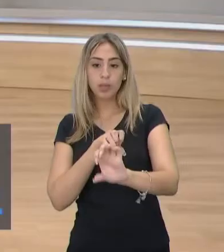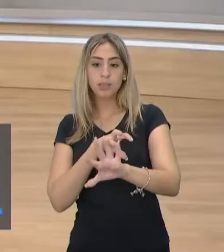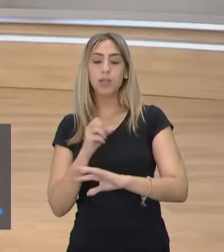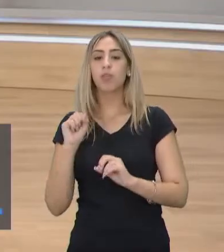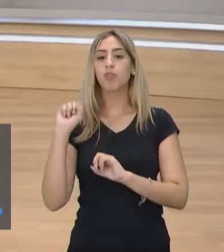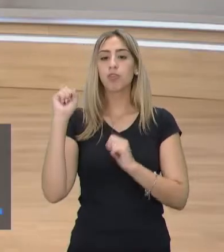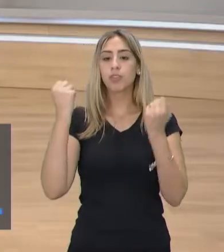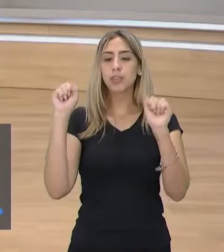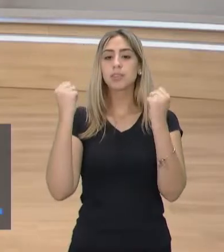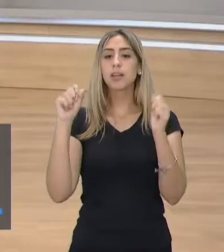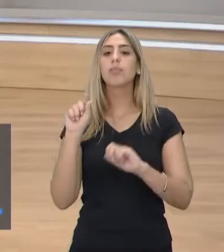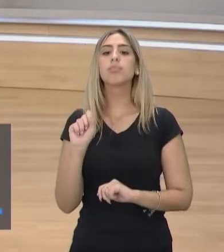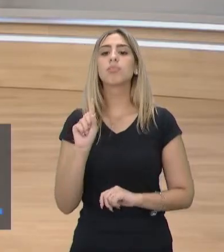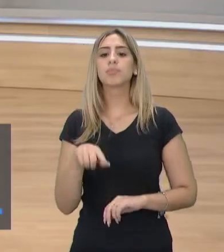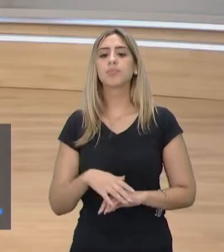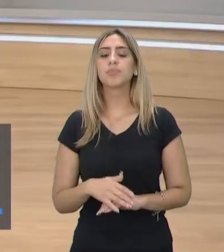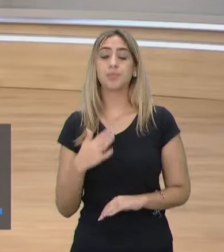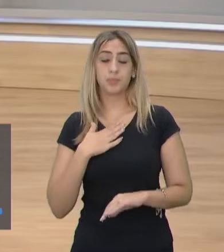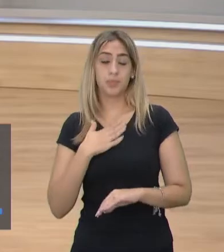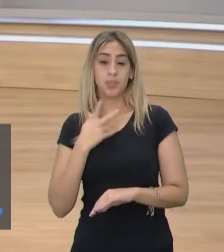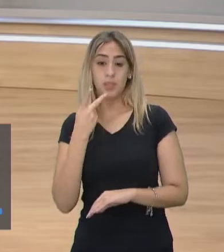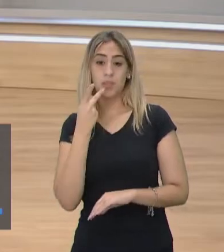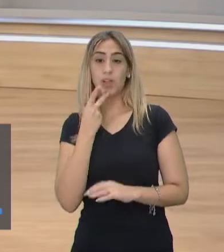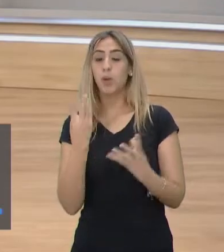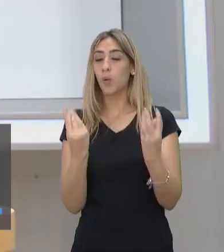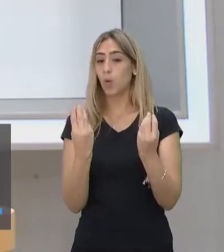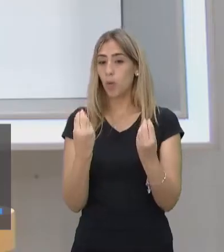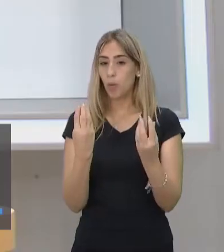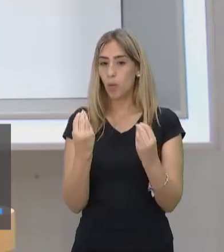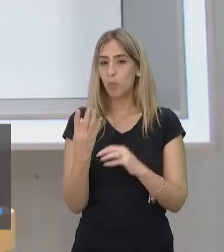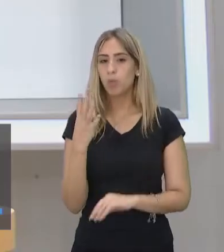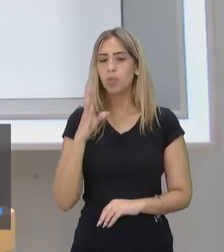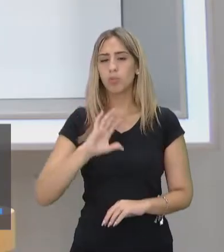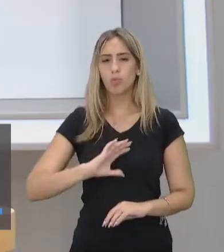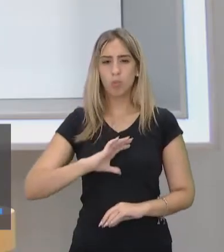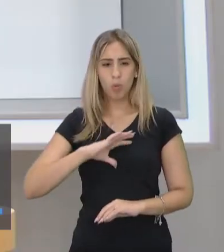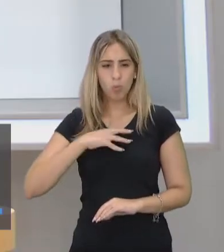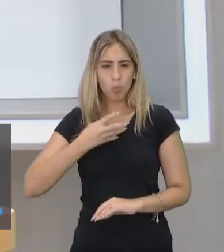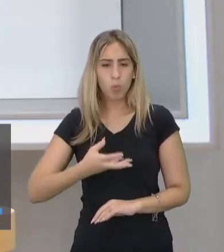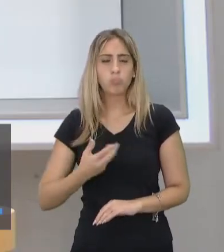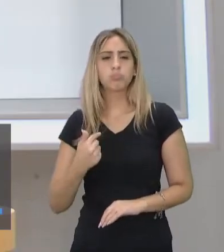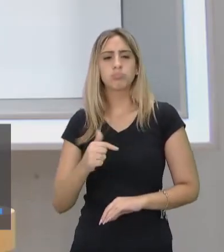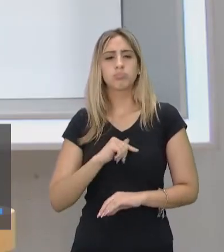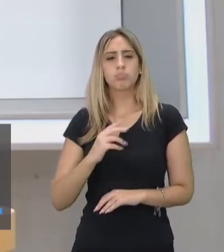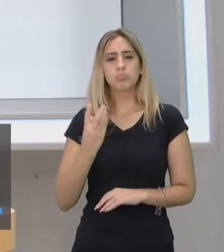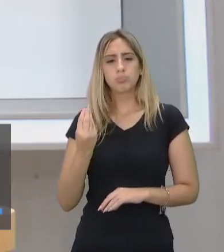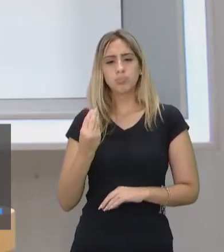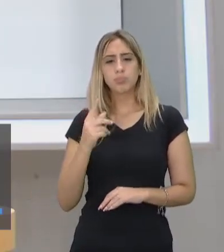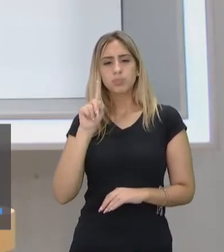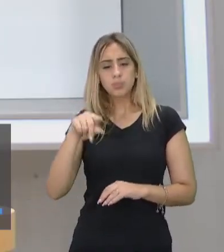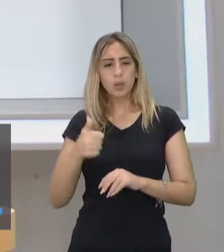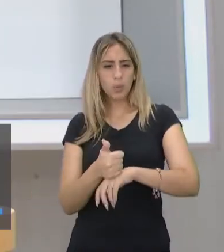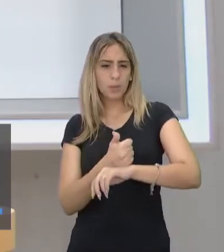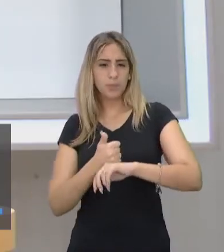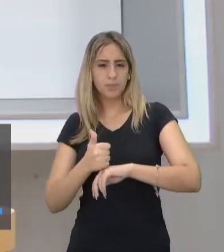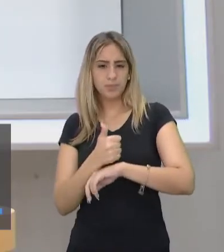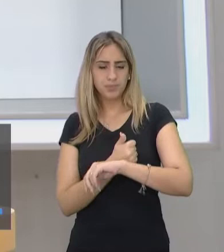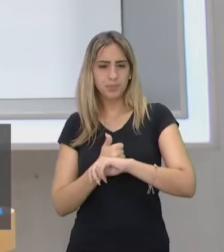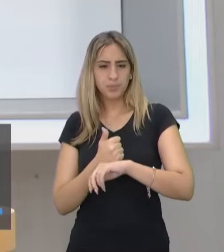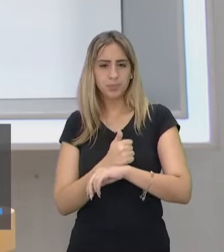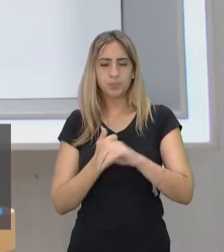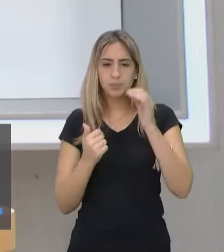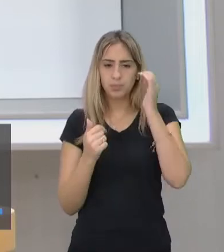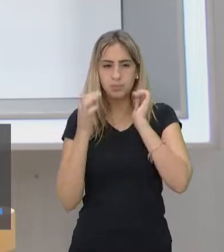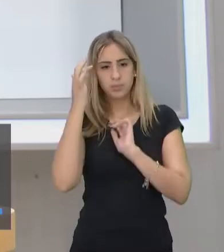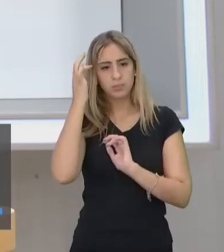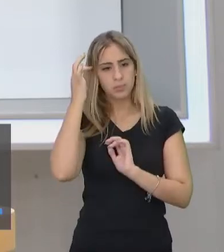Olha só, gente, eu falo com muito orgulho e com muita propriedade que é uma profissão que ela